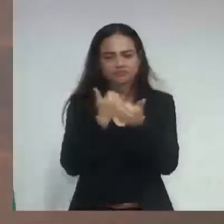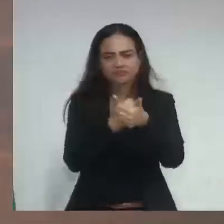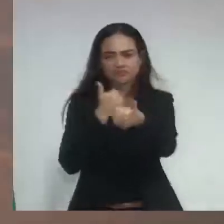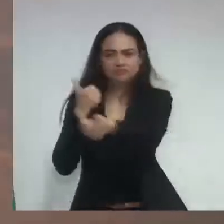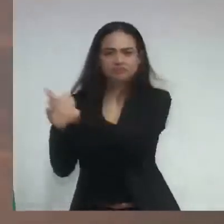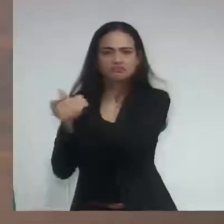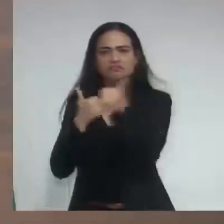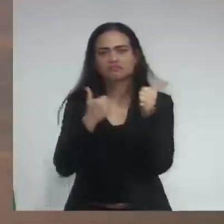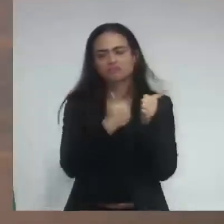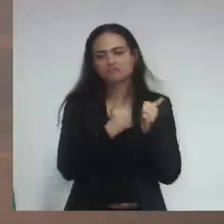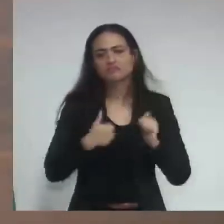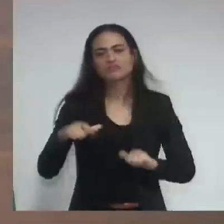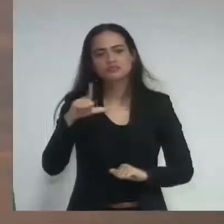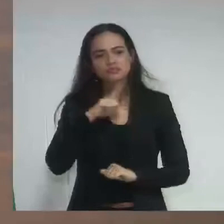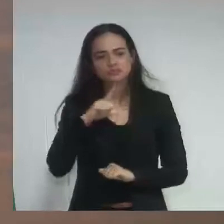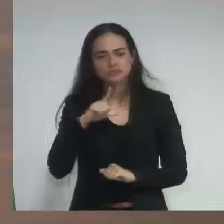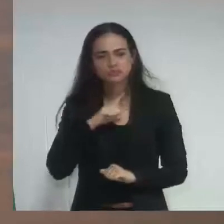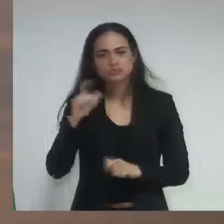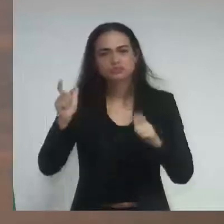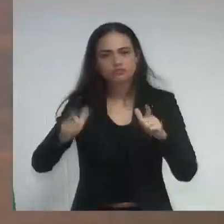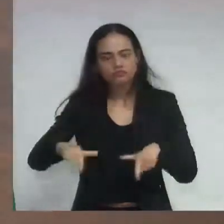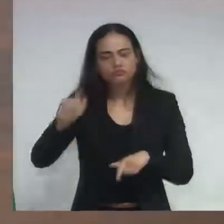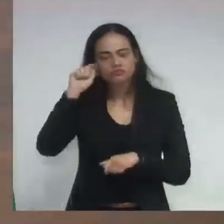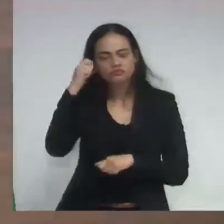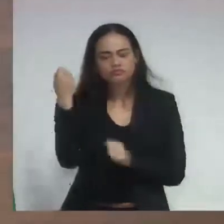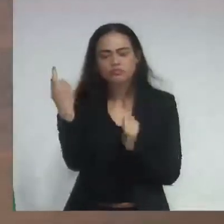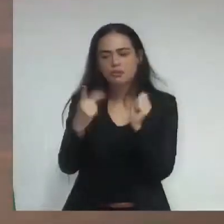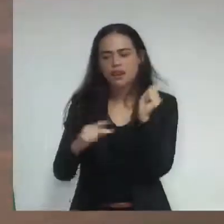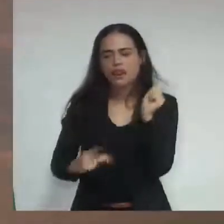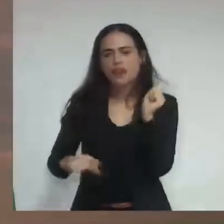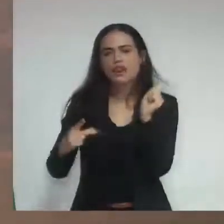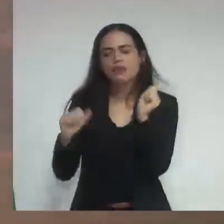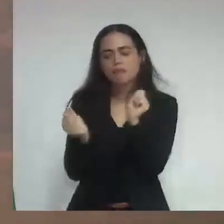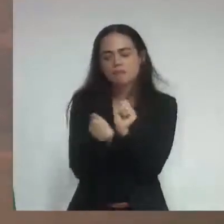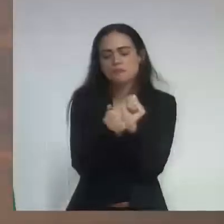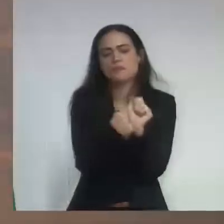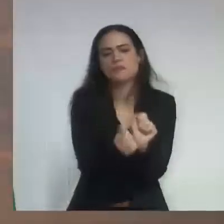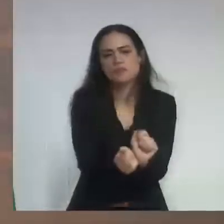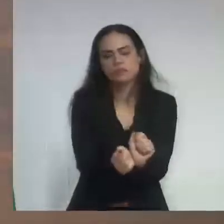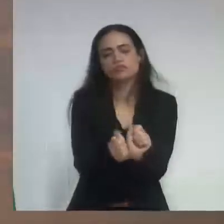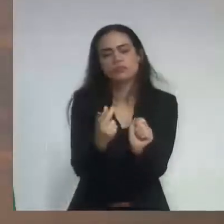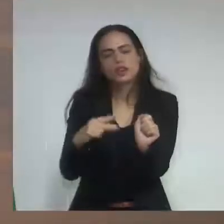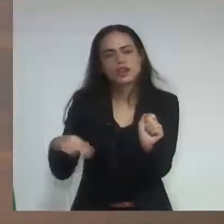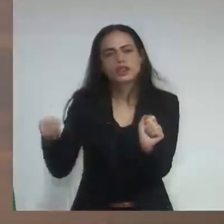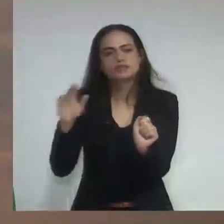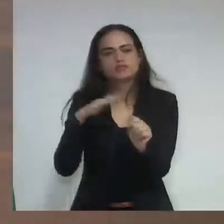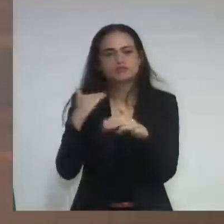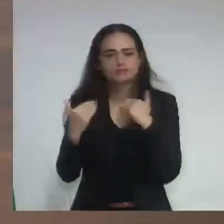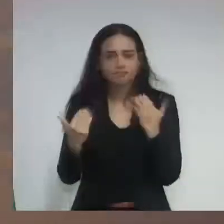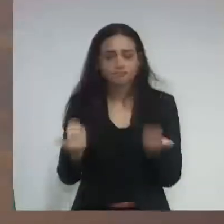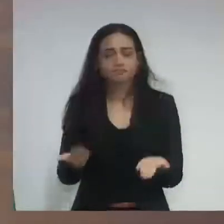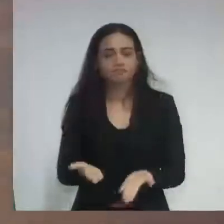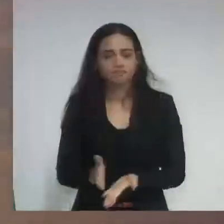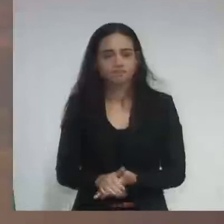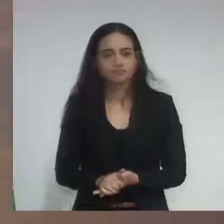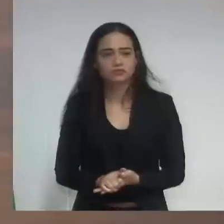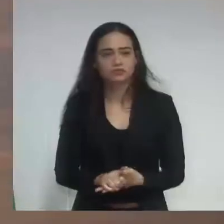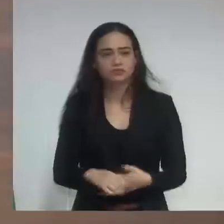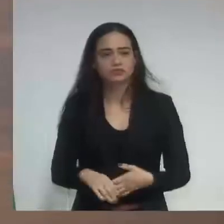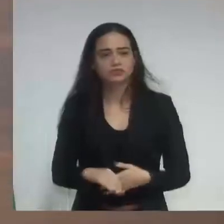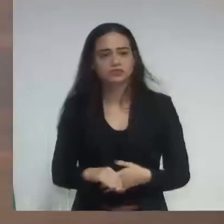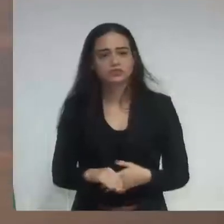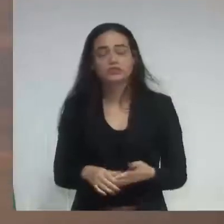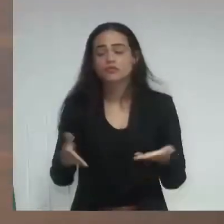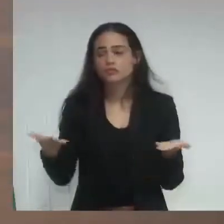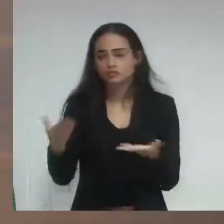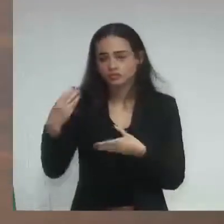local onde os negros eram chicoteados, amarrados, mortos e assassinados, se assim julgassem, né? Os negros estão aqui em